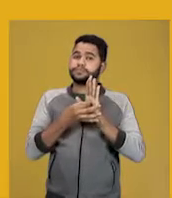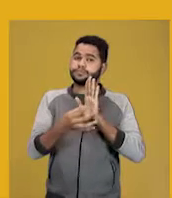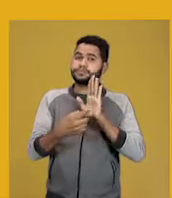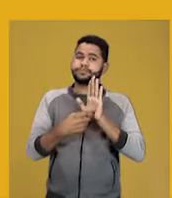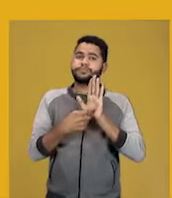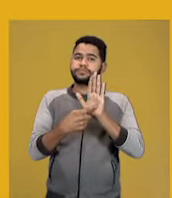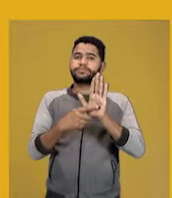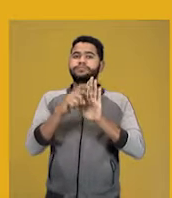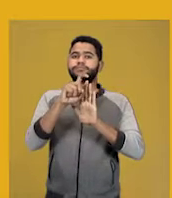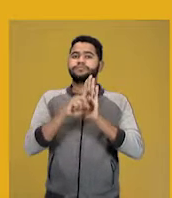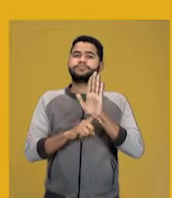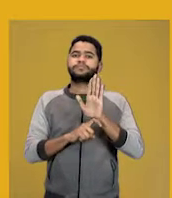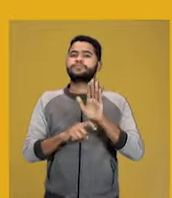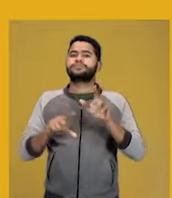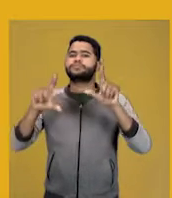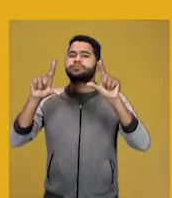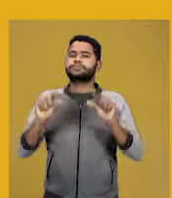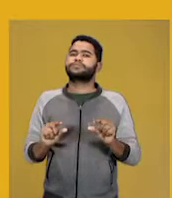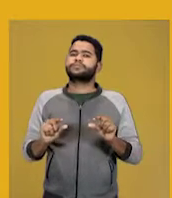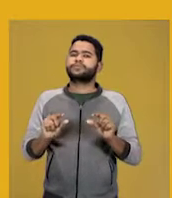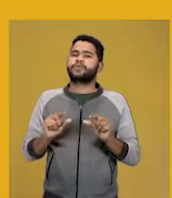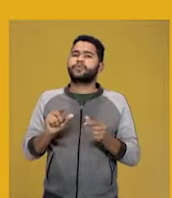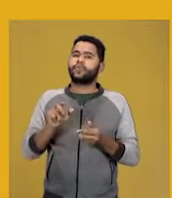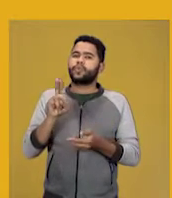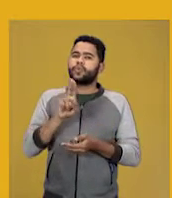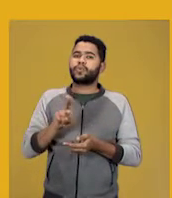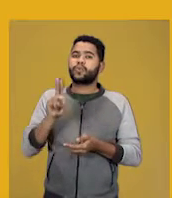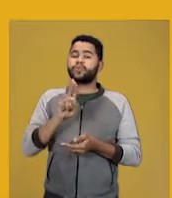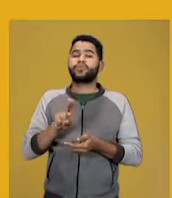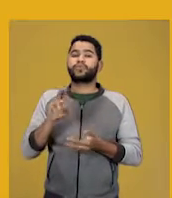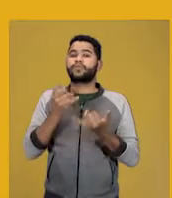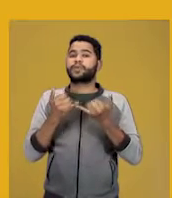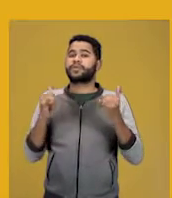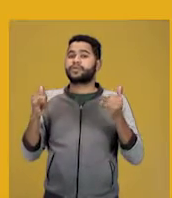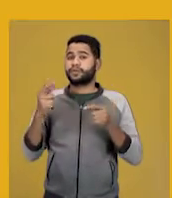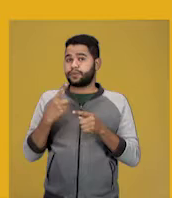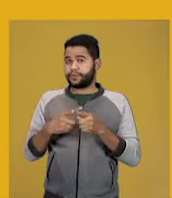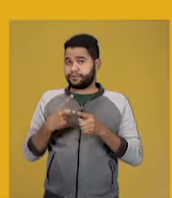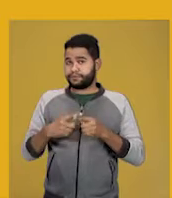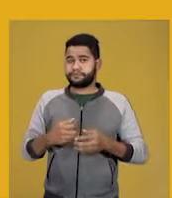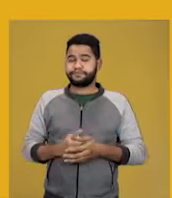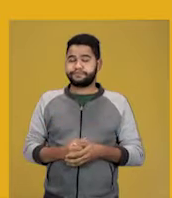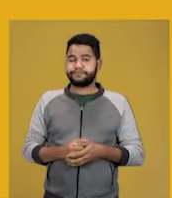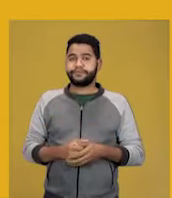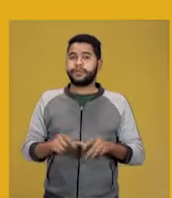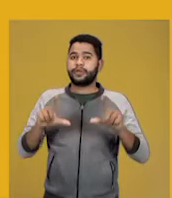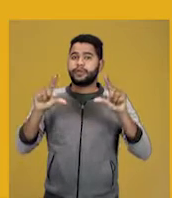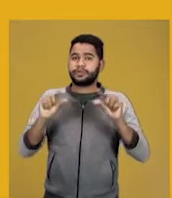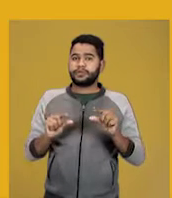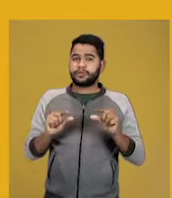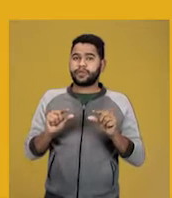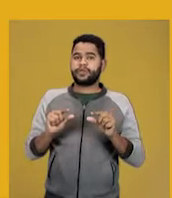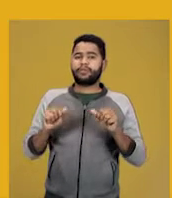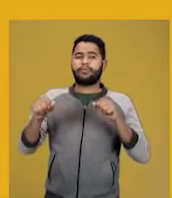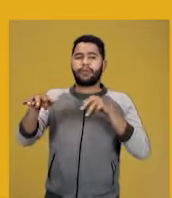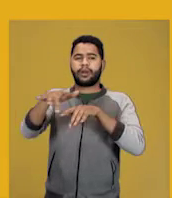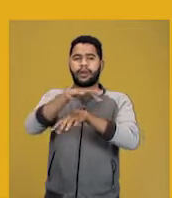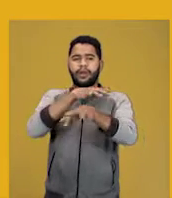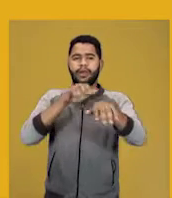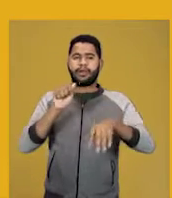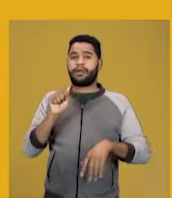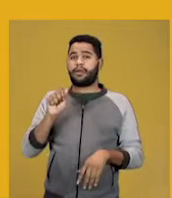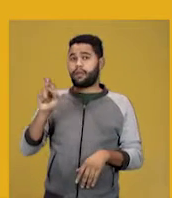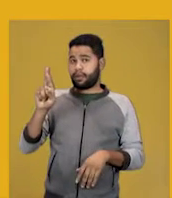no texto minimiza o consumo de energia por quê? Diminui a umidade de ar dentro